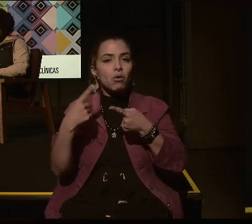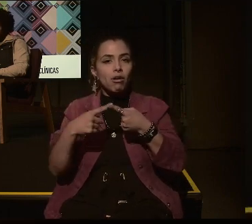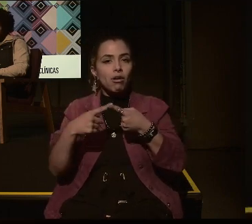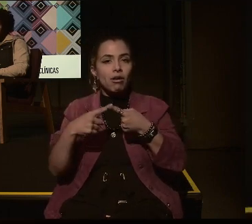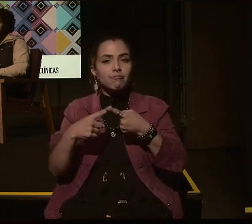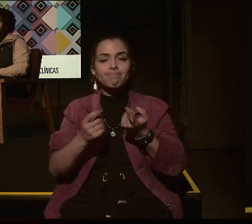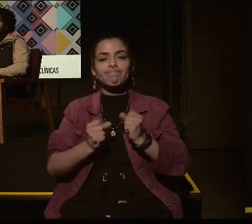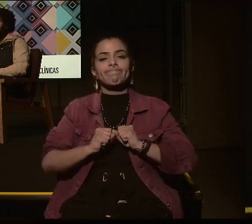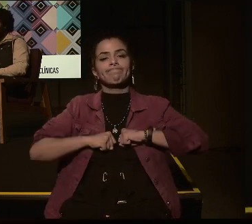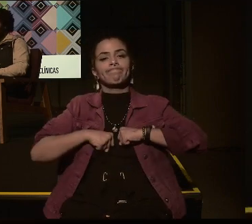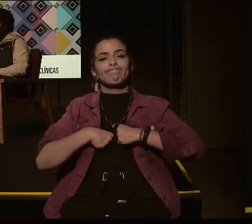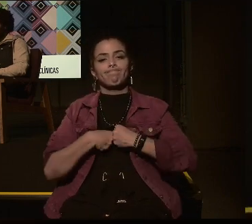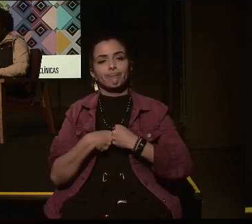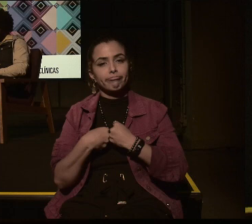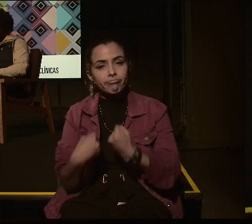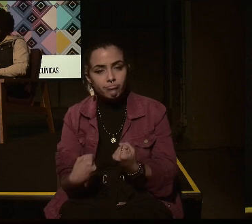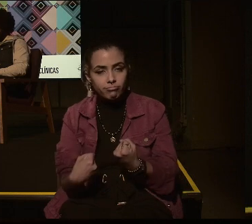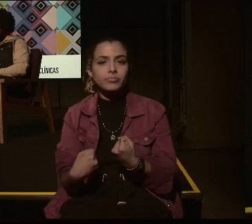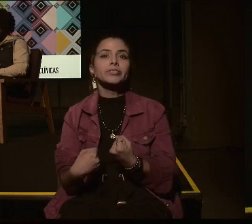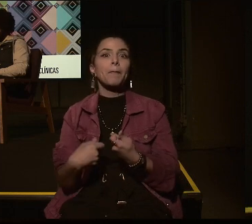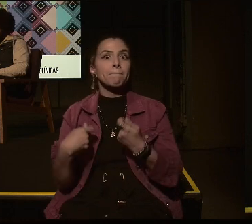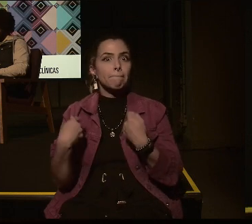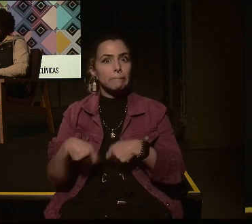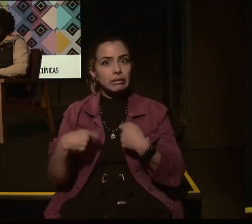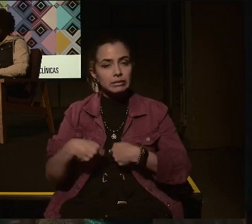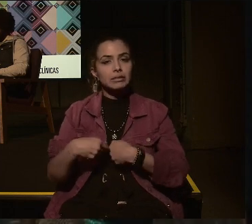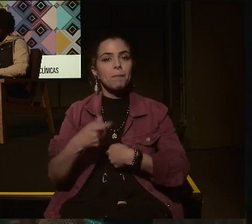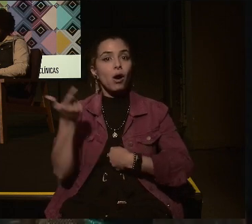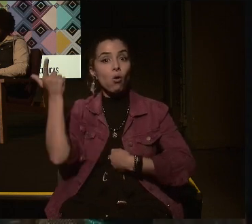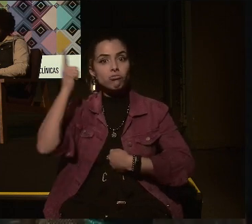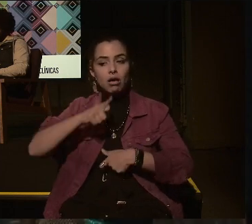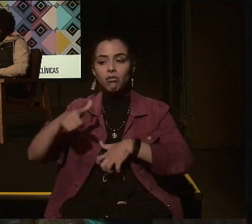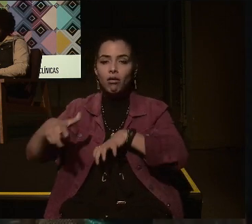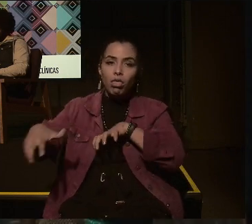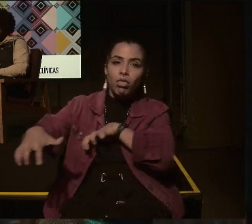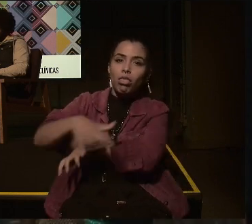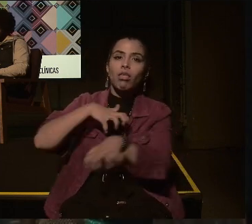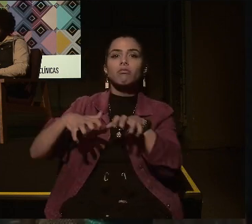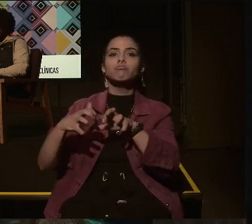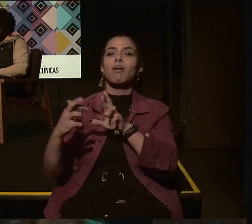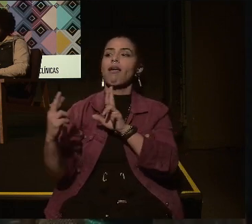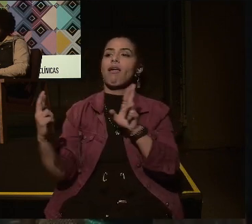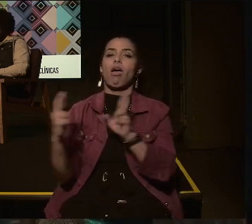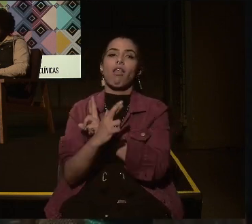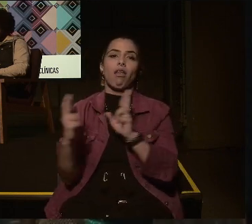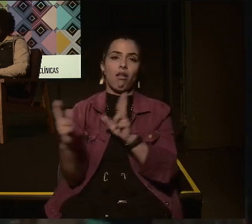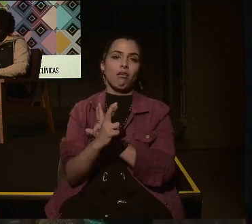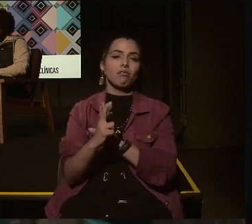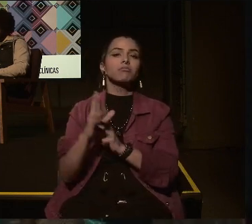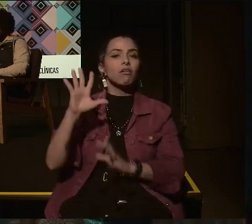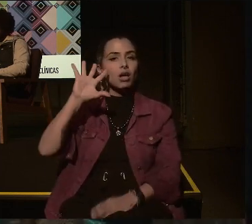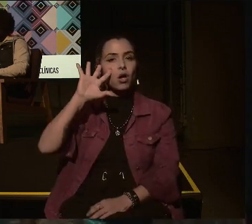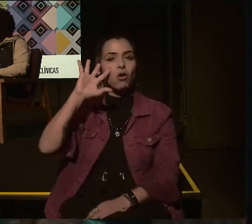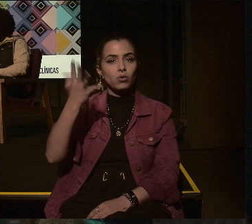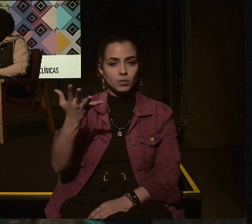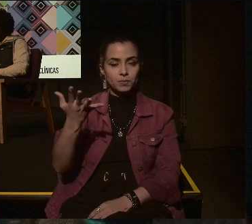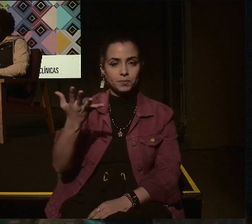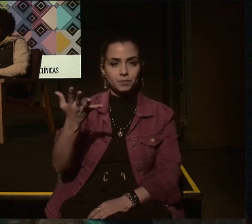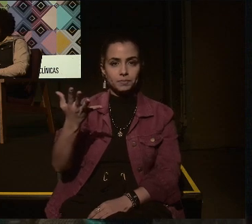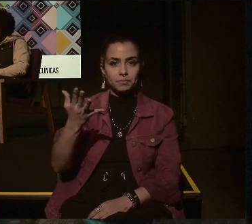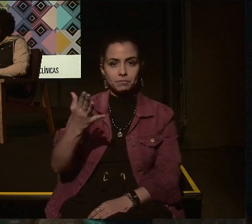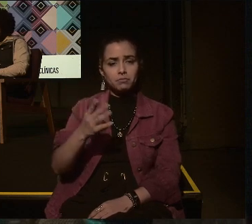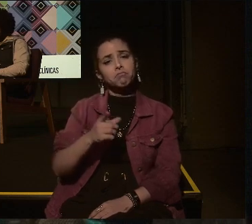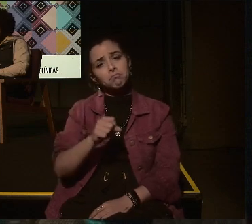para que possa haver vai e vem, para que possa haver passagem, ela exige relação. O limite, embora